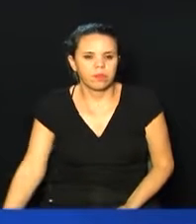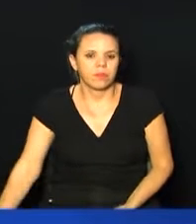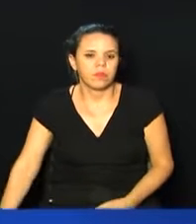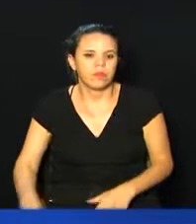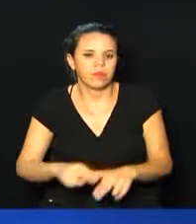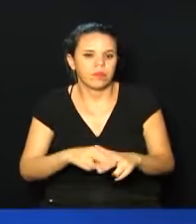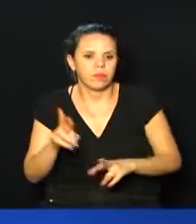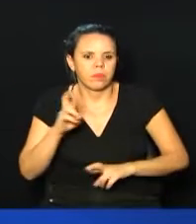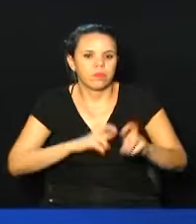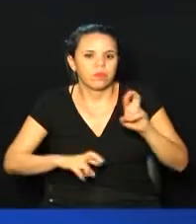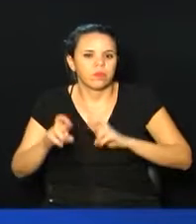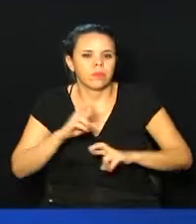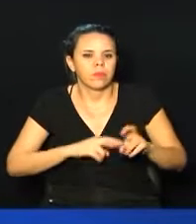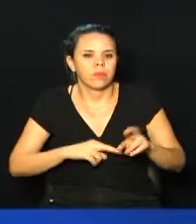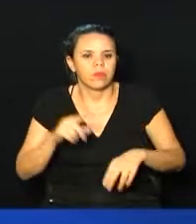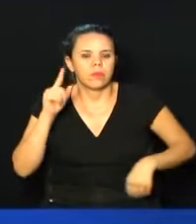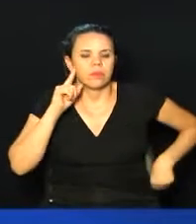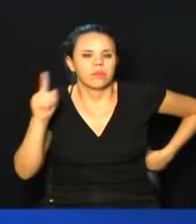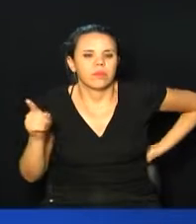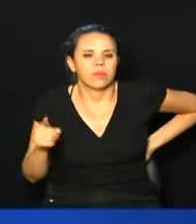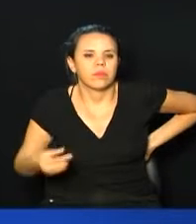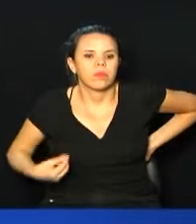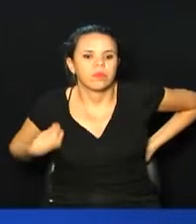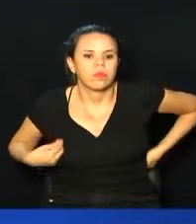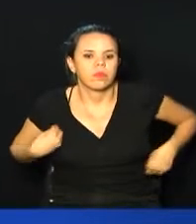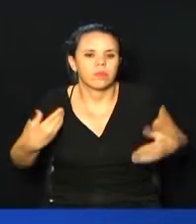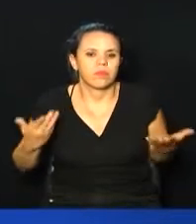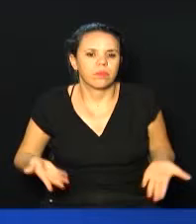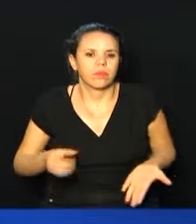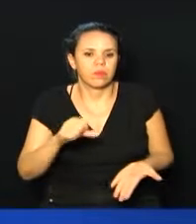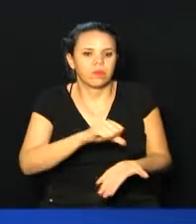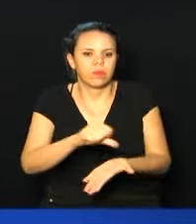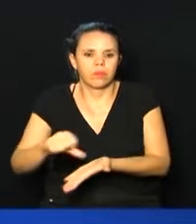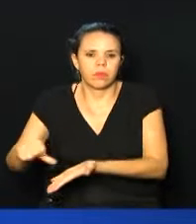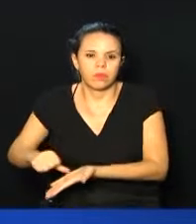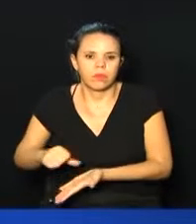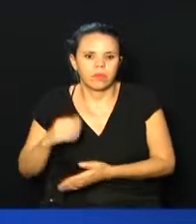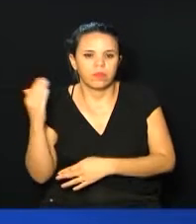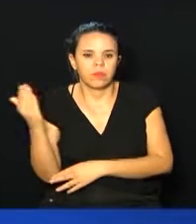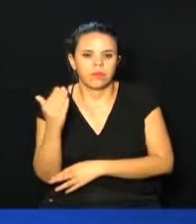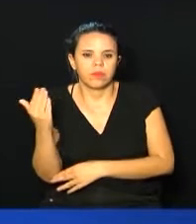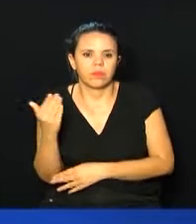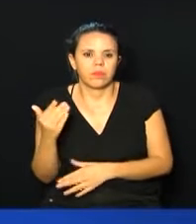nós verificamos nesses últimos dias. Nós estamos aqui numa região tropical,